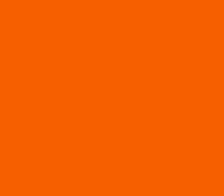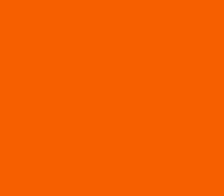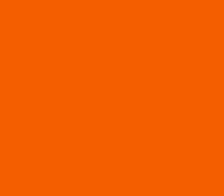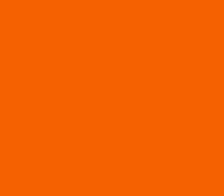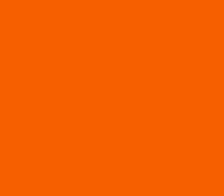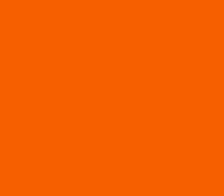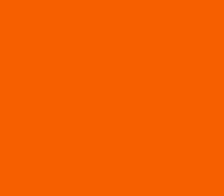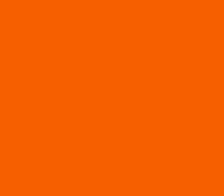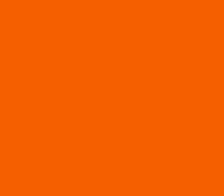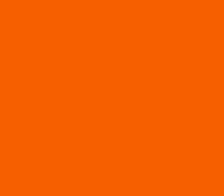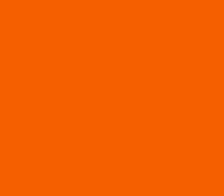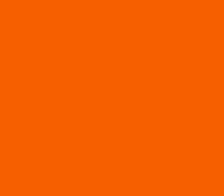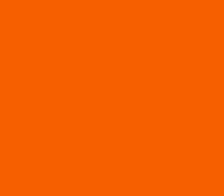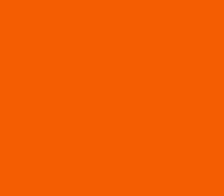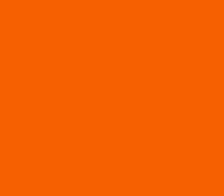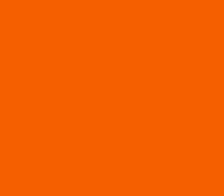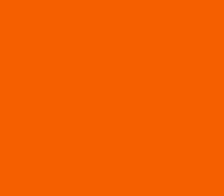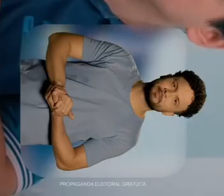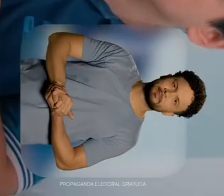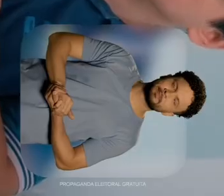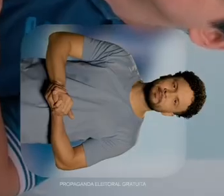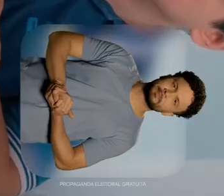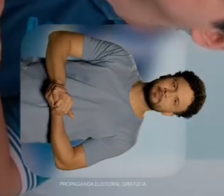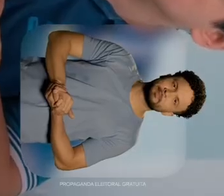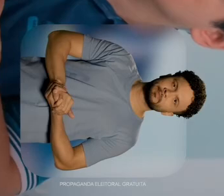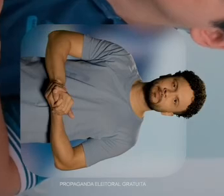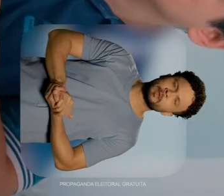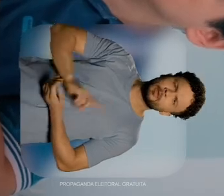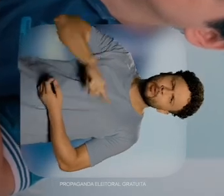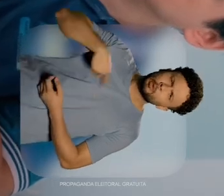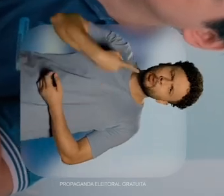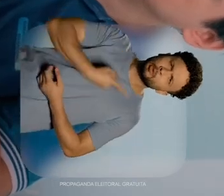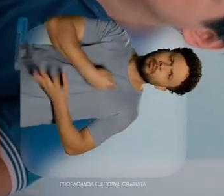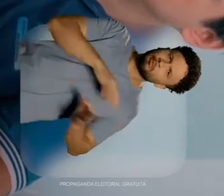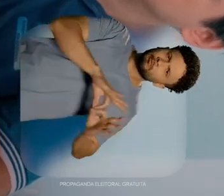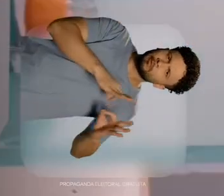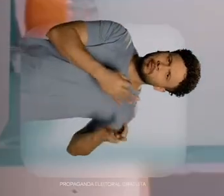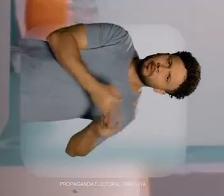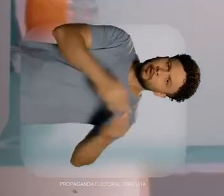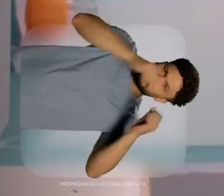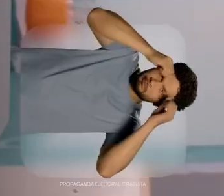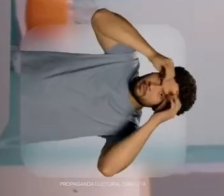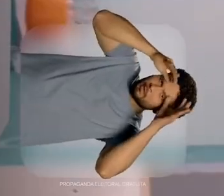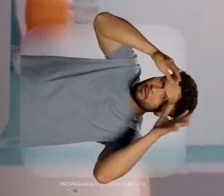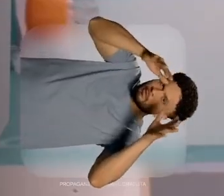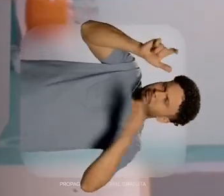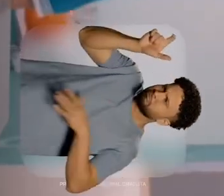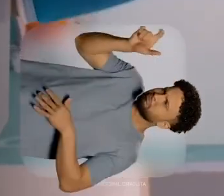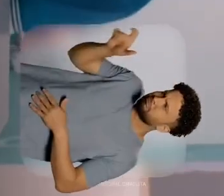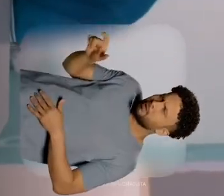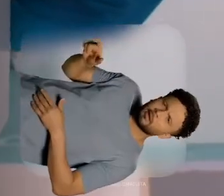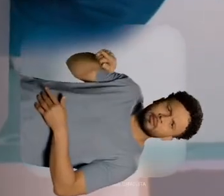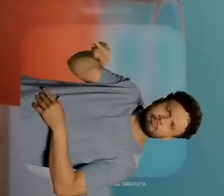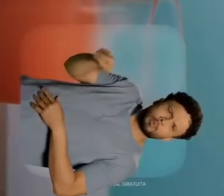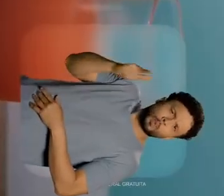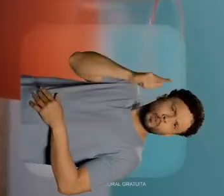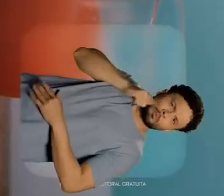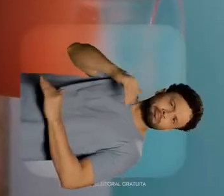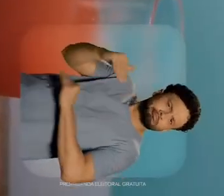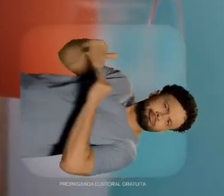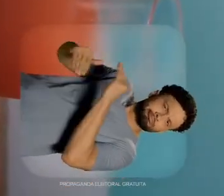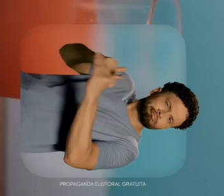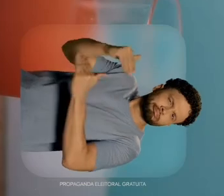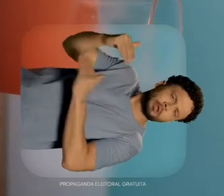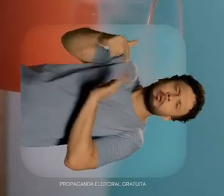Gire a tela para ver o programa do Davi. Pra gente que é mãe de autista, o nosso autista, para ele se desenvolver, mostrar o quanto que